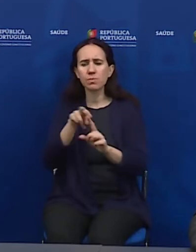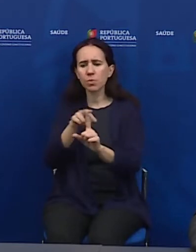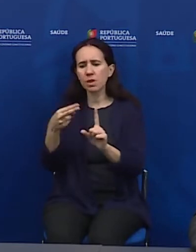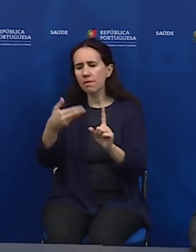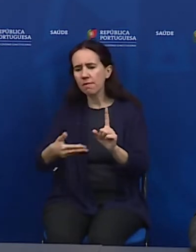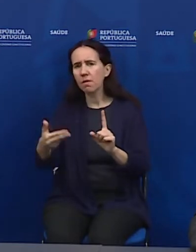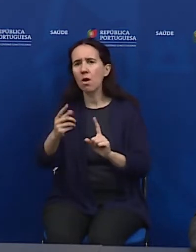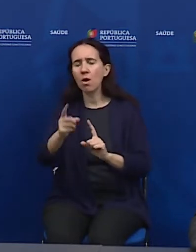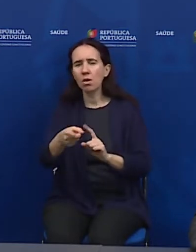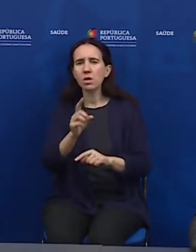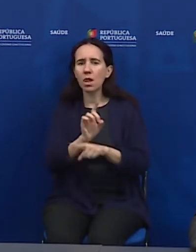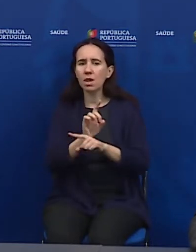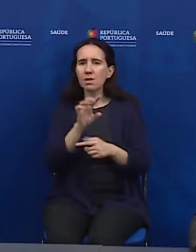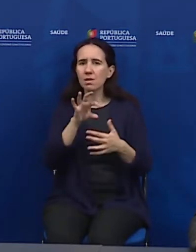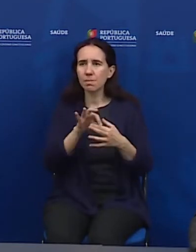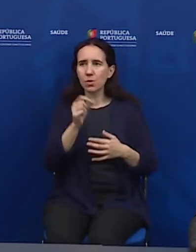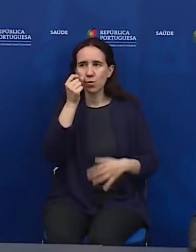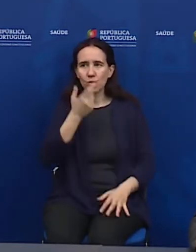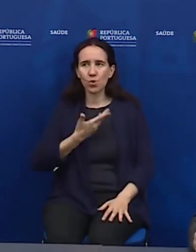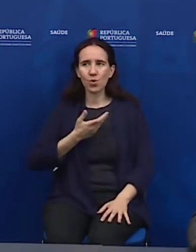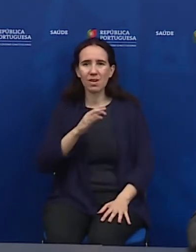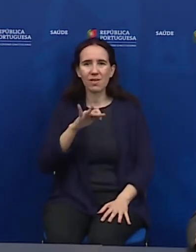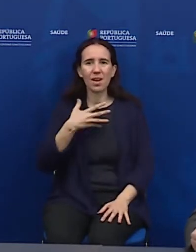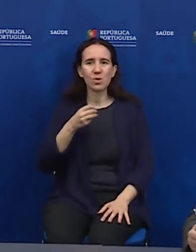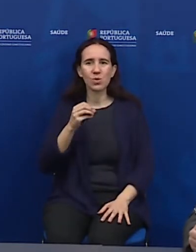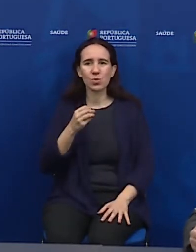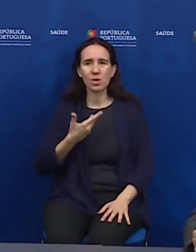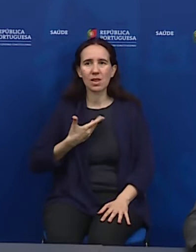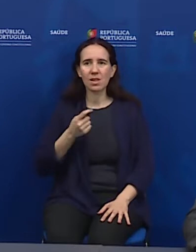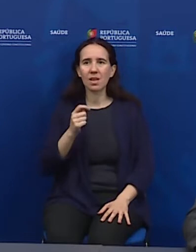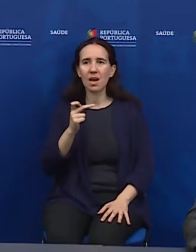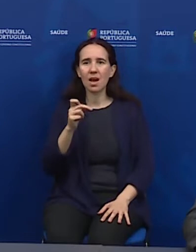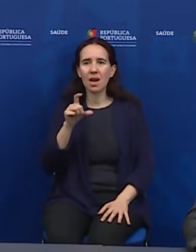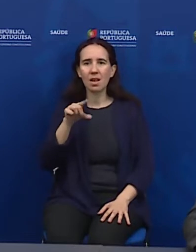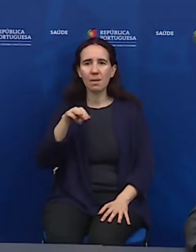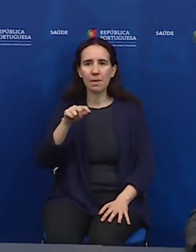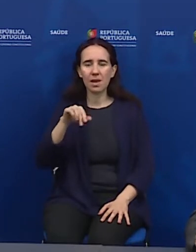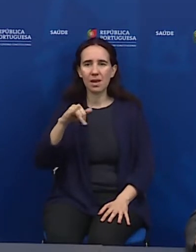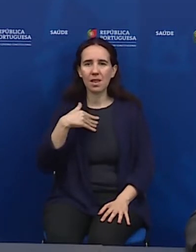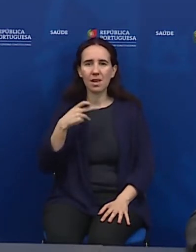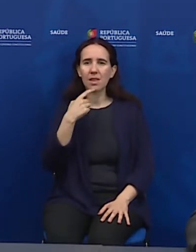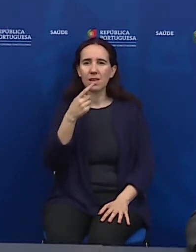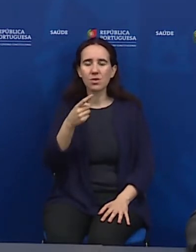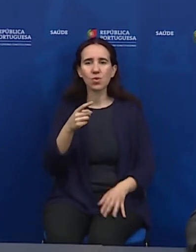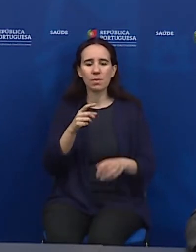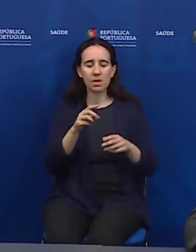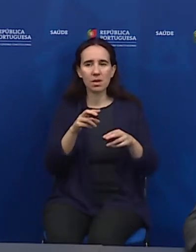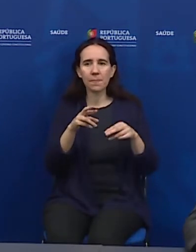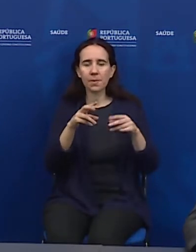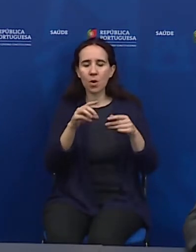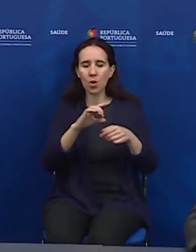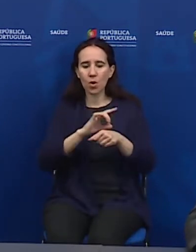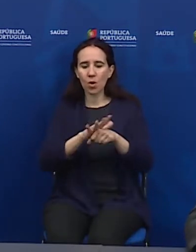perspectivas? E ainda em relação ao que o Dr. Fernando de Almeida disse sobre a questão das mutações